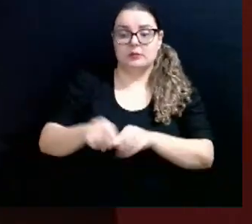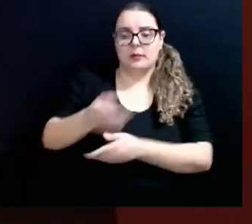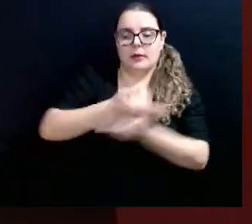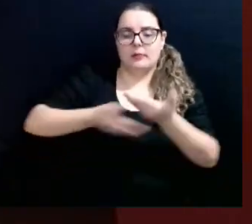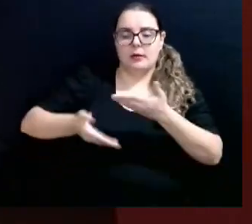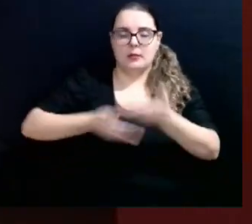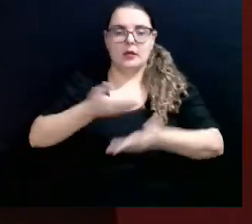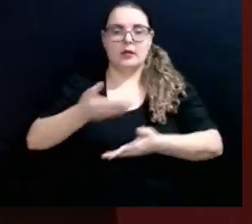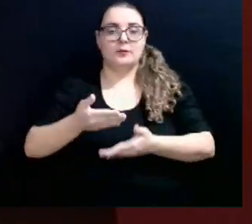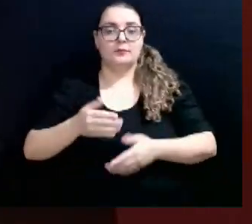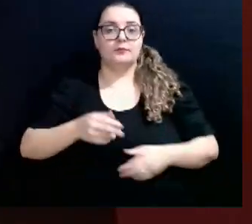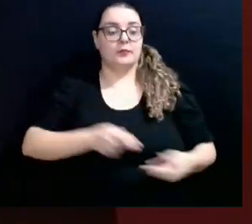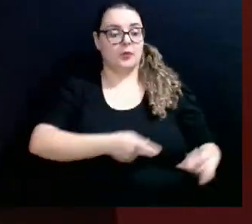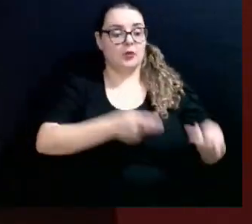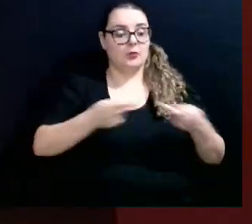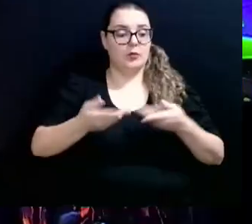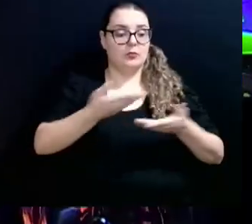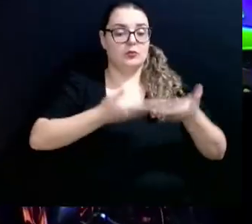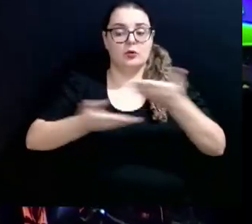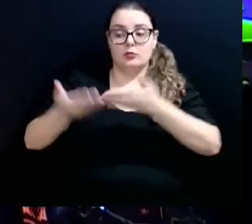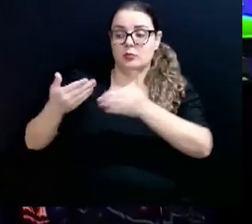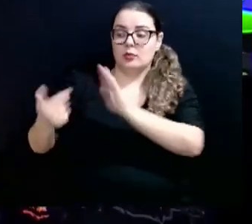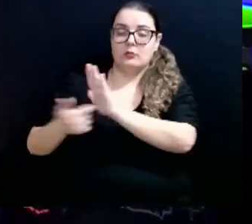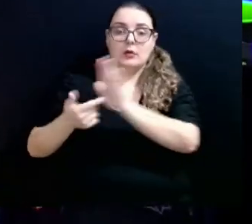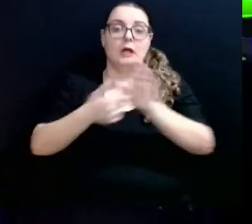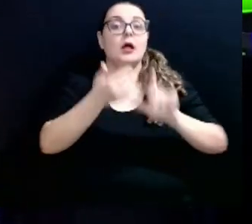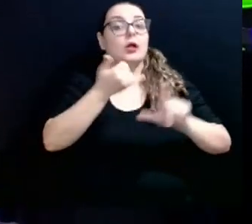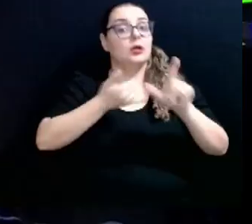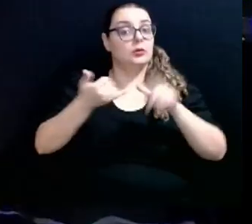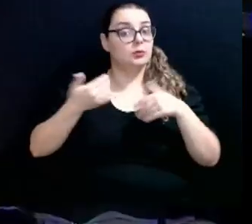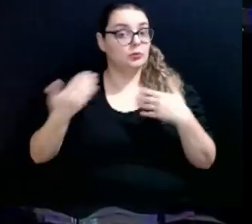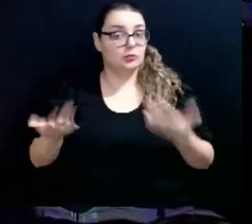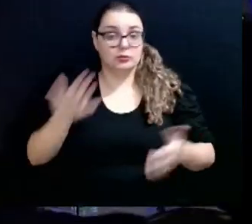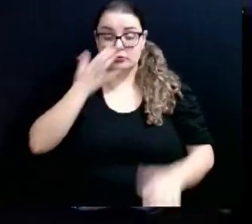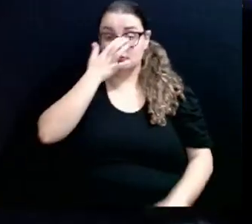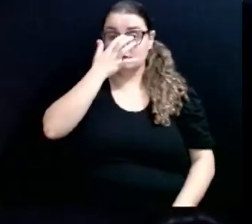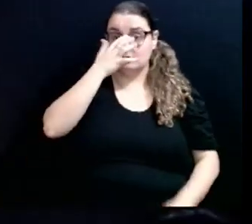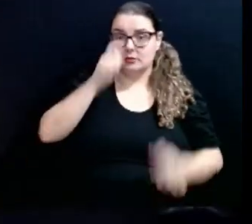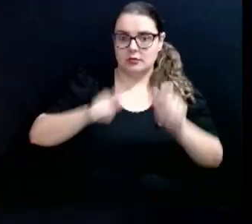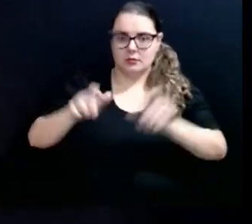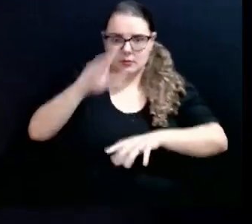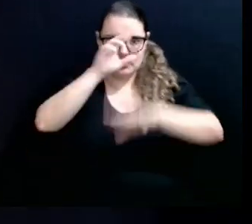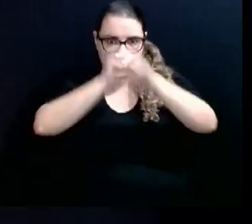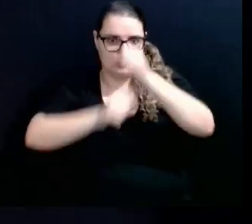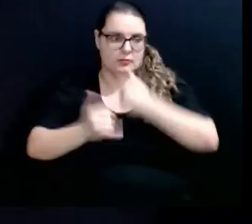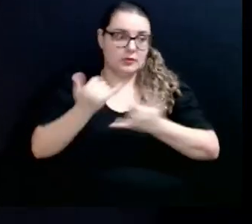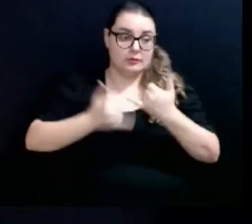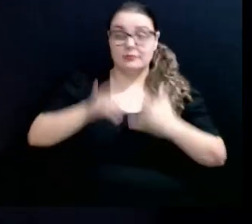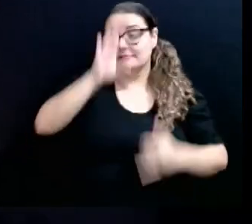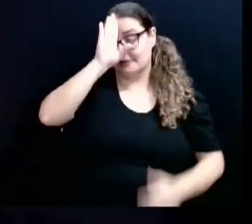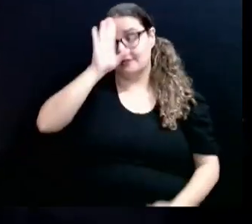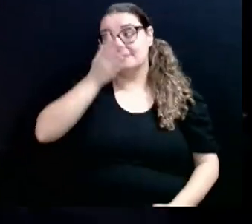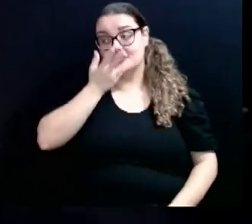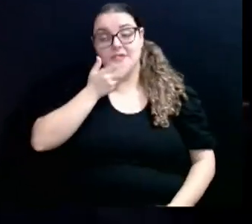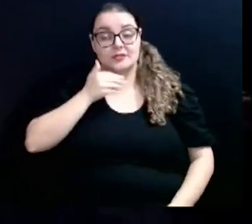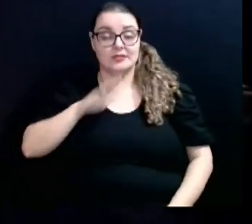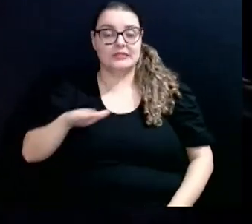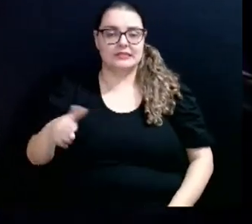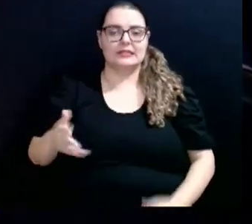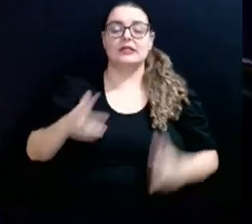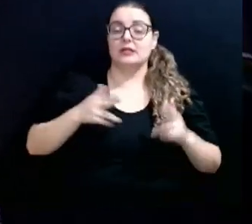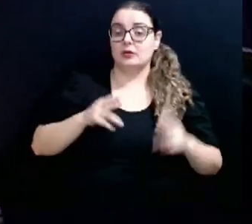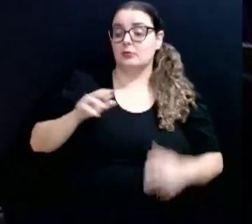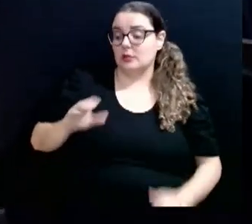com a exposição. Ela é muito lúdica, né? Então as pessoas aprendem brincando, principalmente as crianças, né? E como a CPFL faz